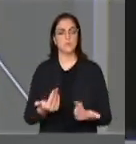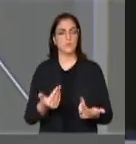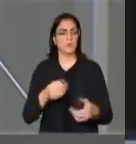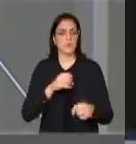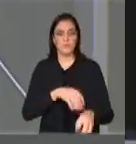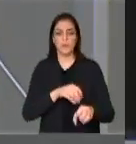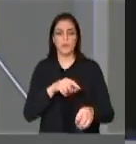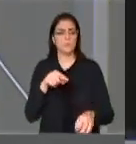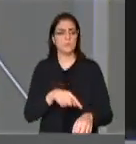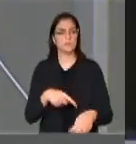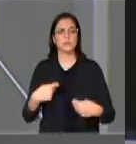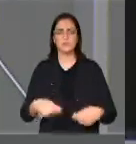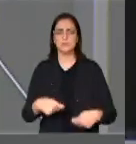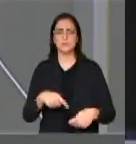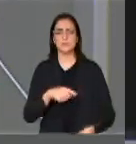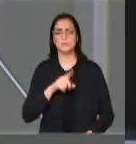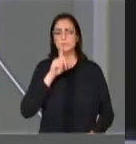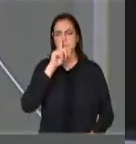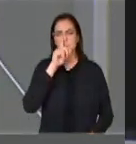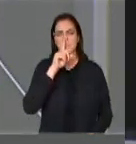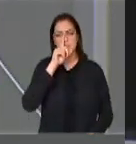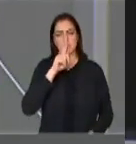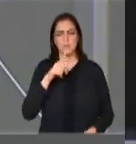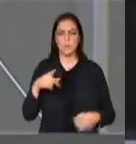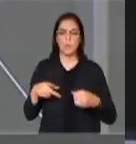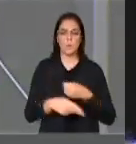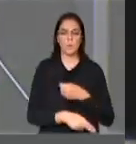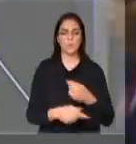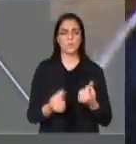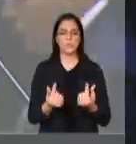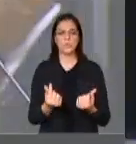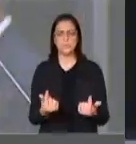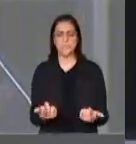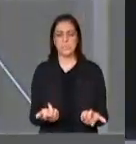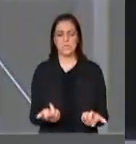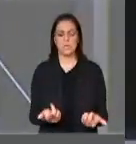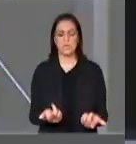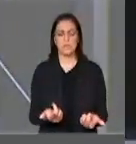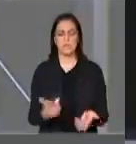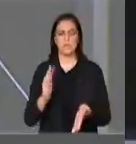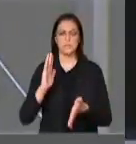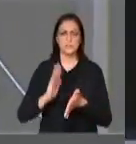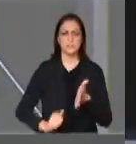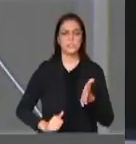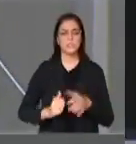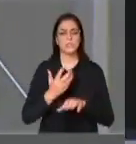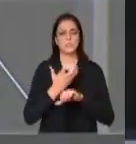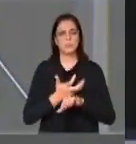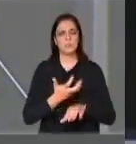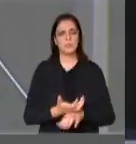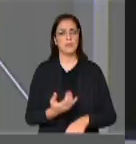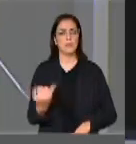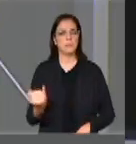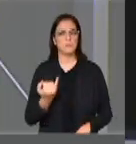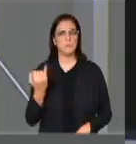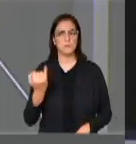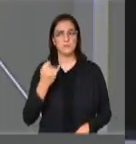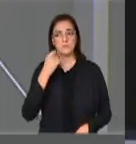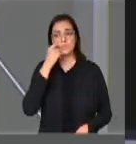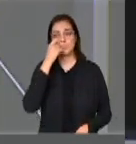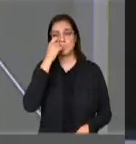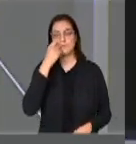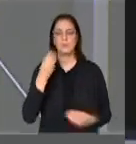educação, gravemente ameaçada por corte de verbas, retirada de disciplinas necessárias